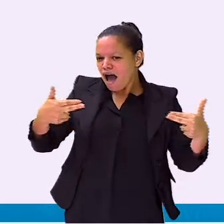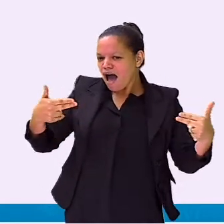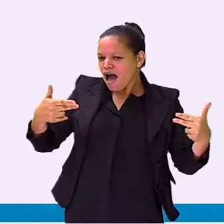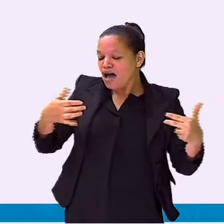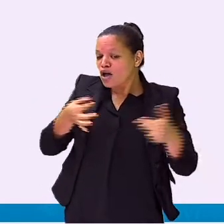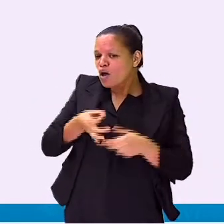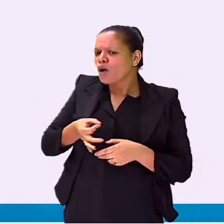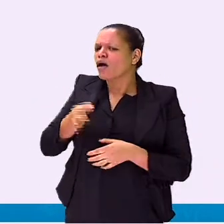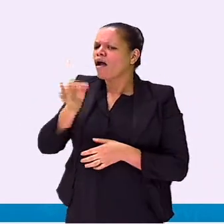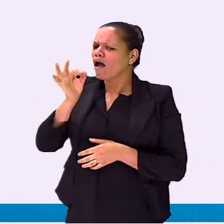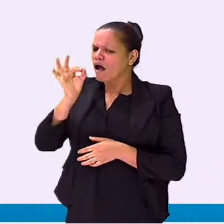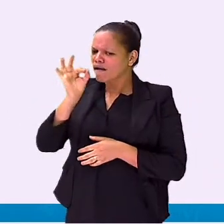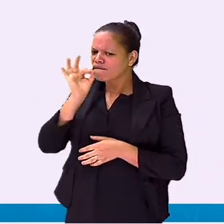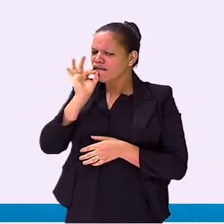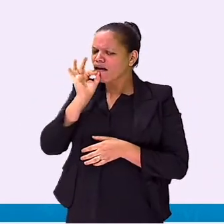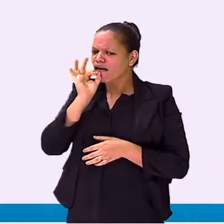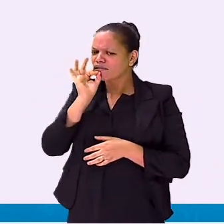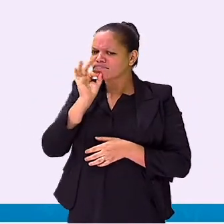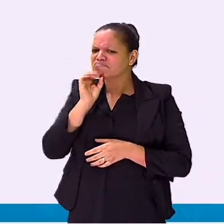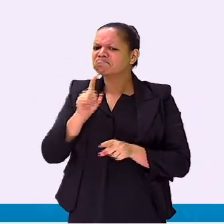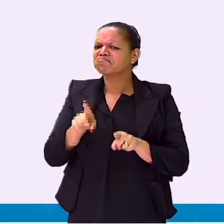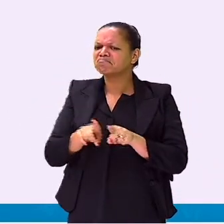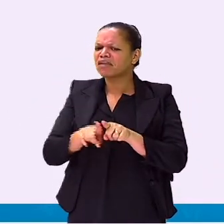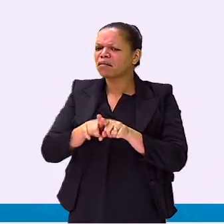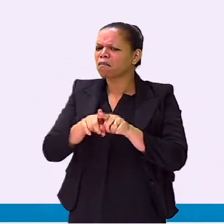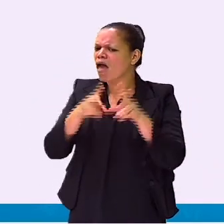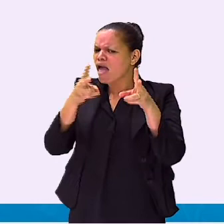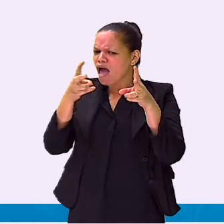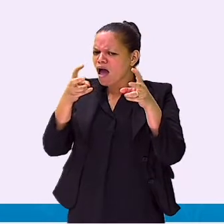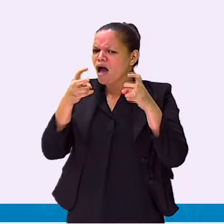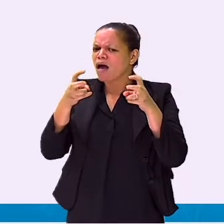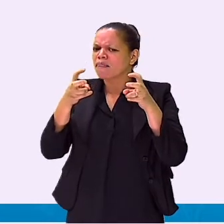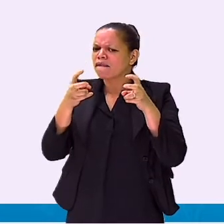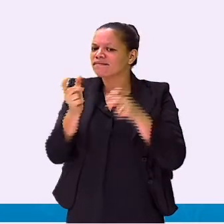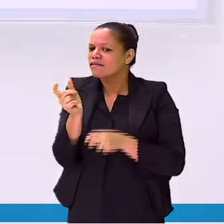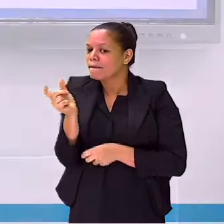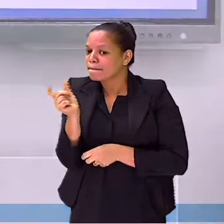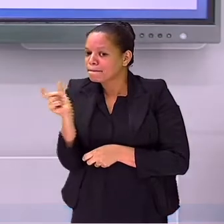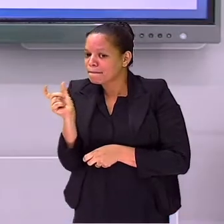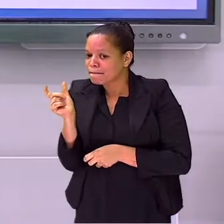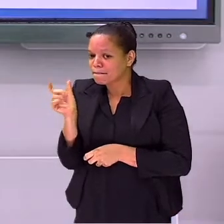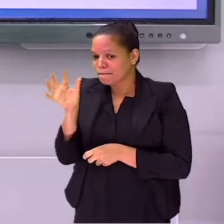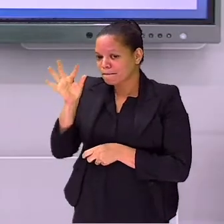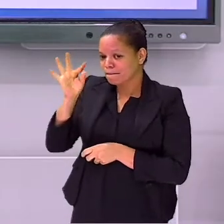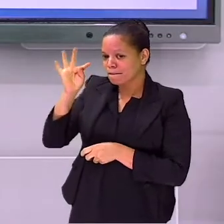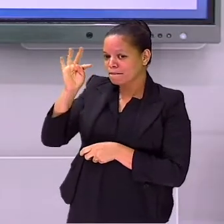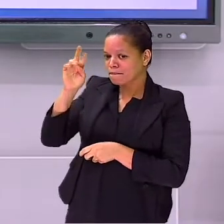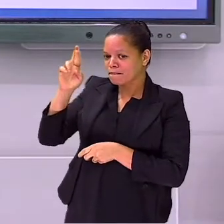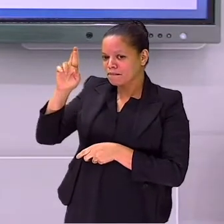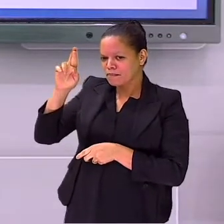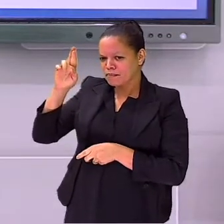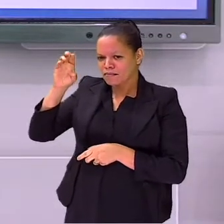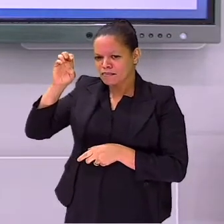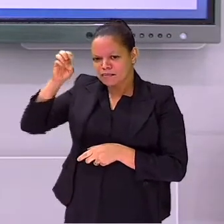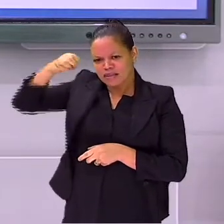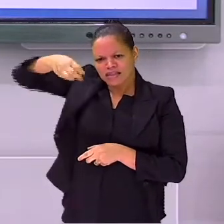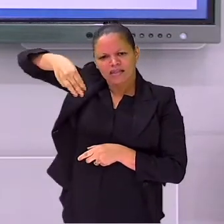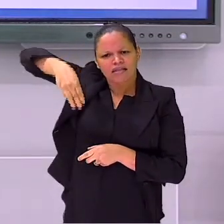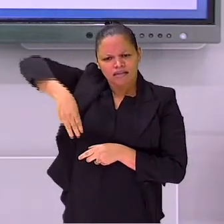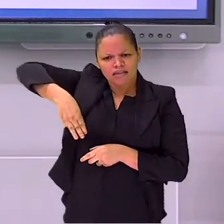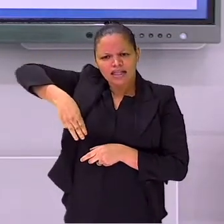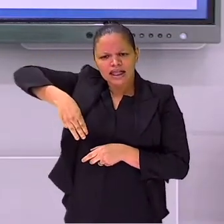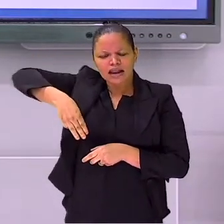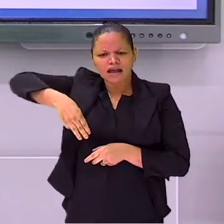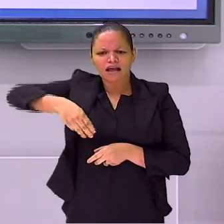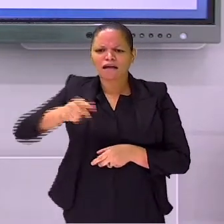que significa trem para você? É para você mesmo que eu estou perguntando. O que significa a palavra